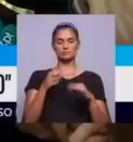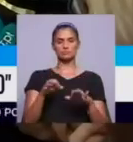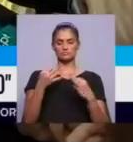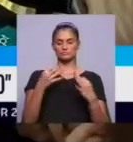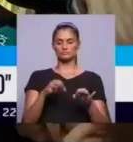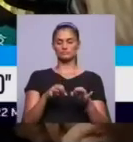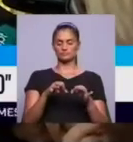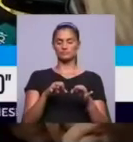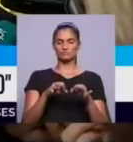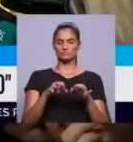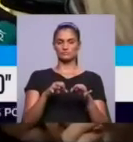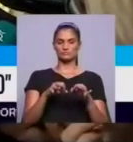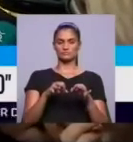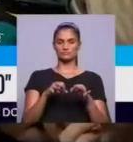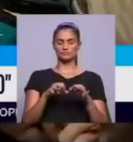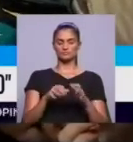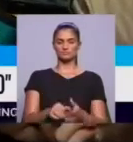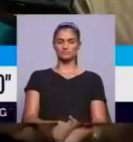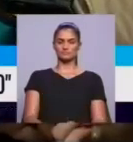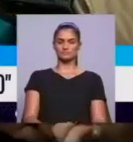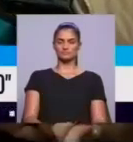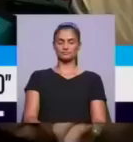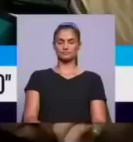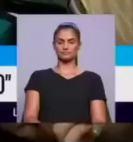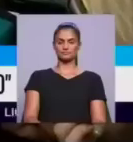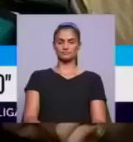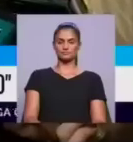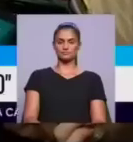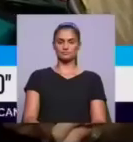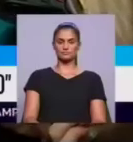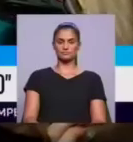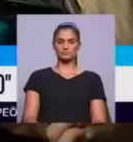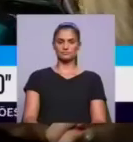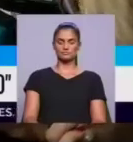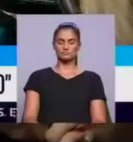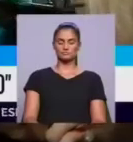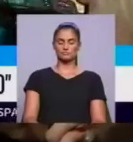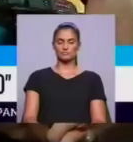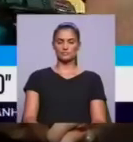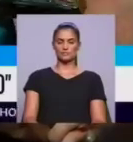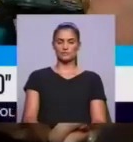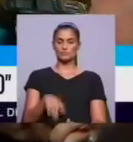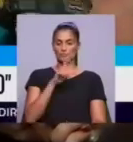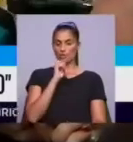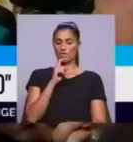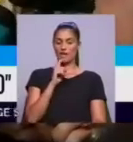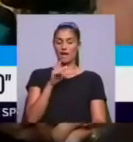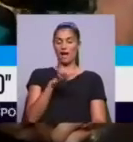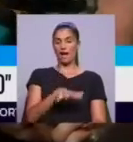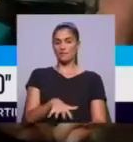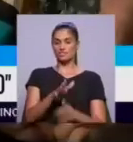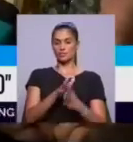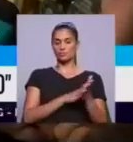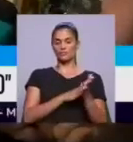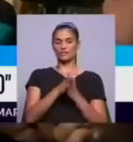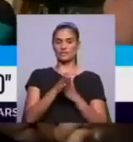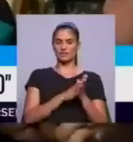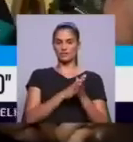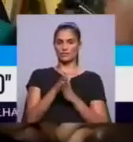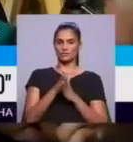é o seguinte eu de que havendo porventura se atores que beneficiaram